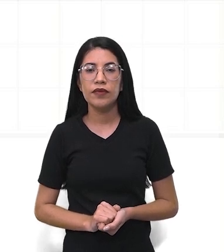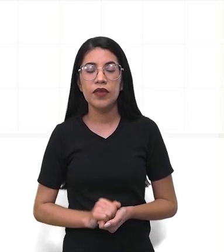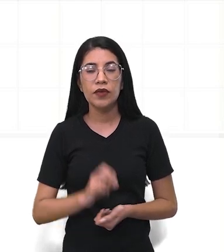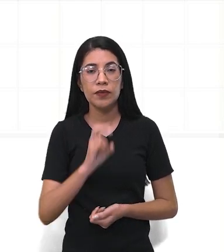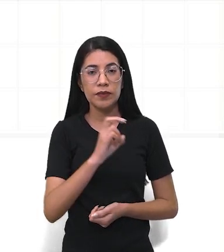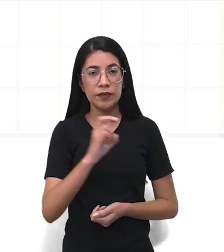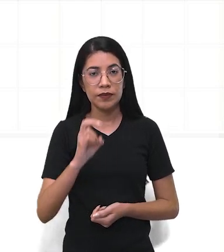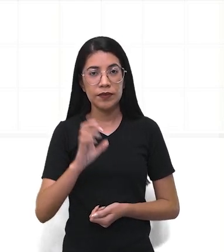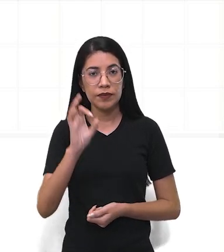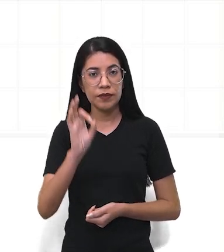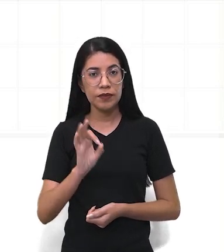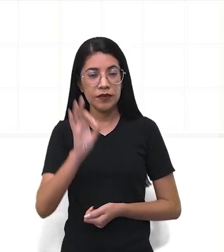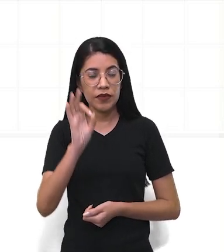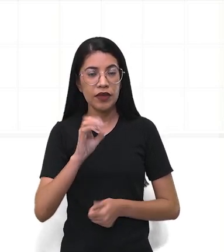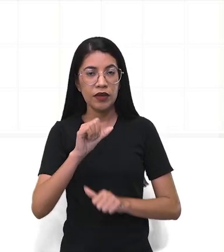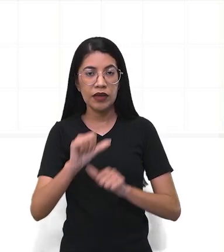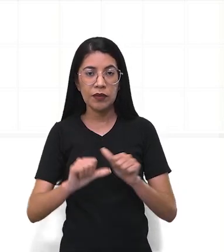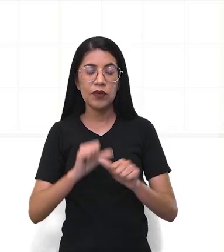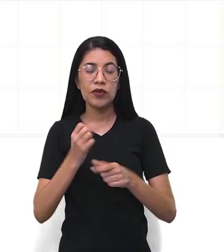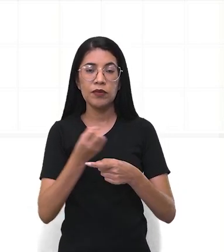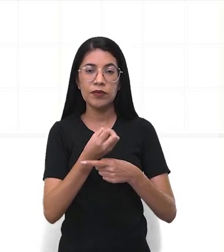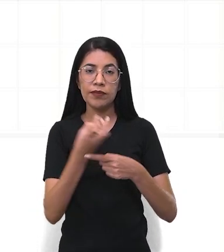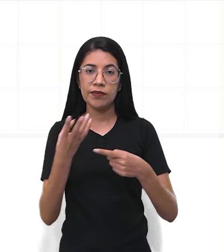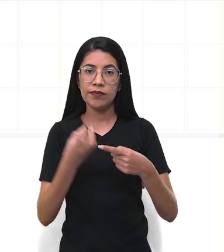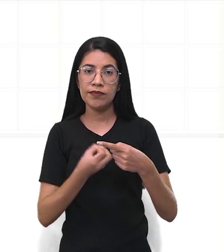Transformando em fração.